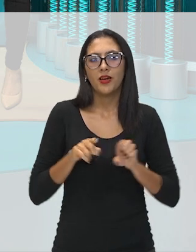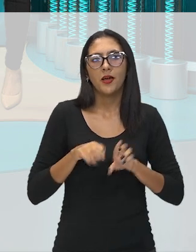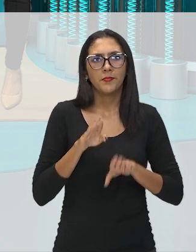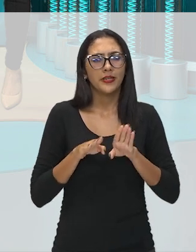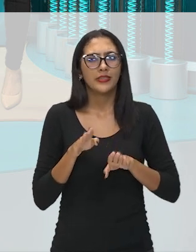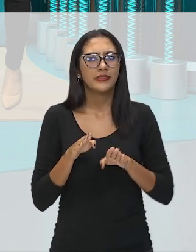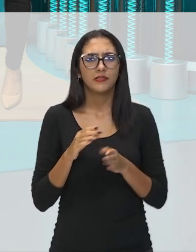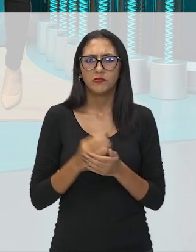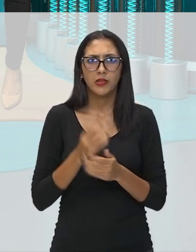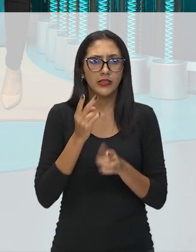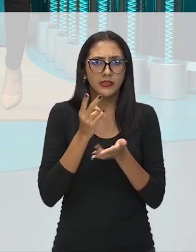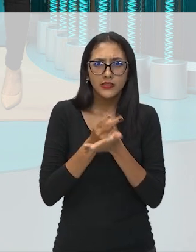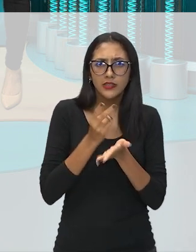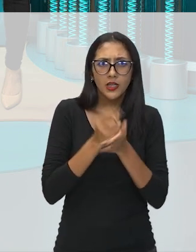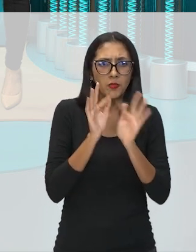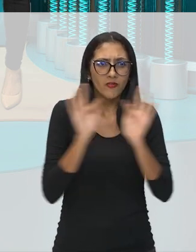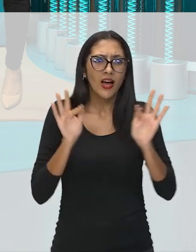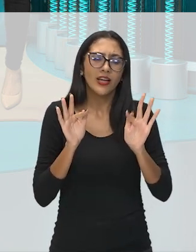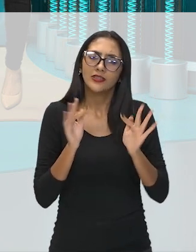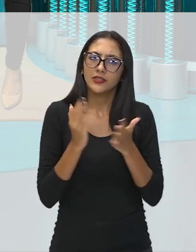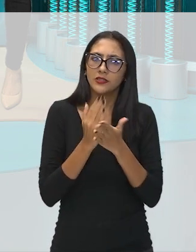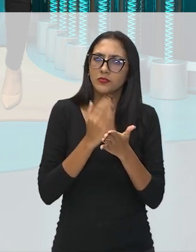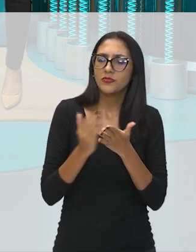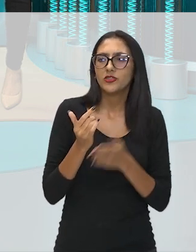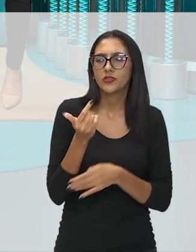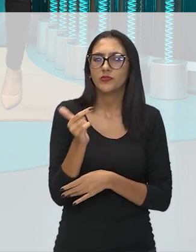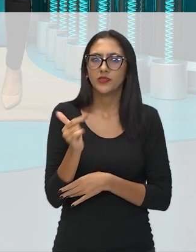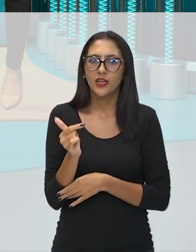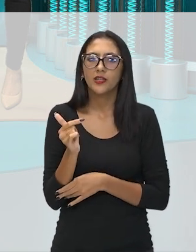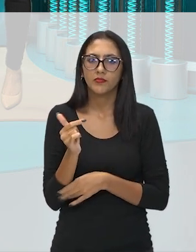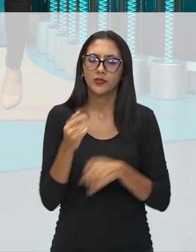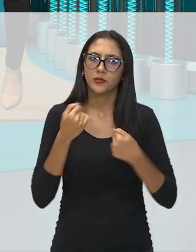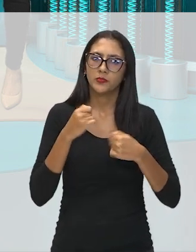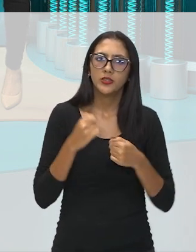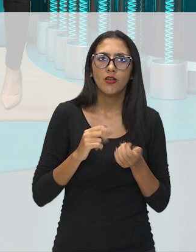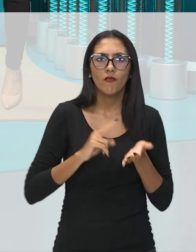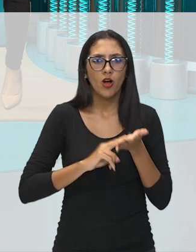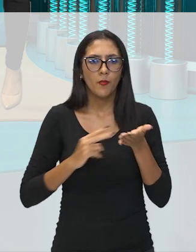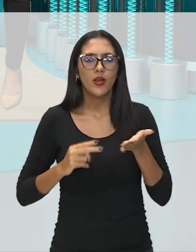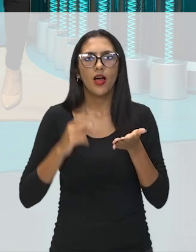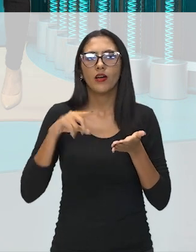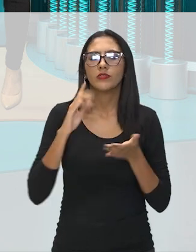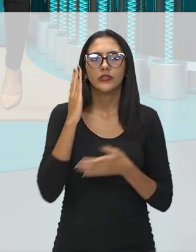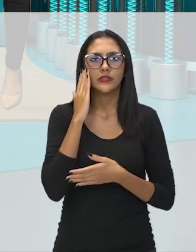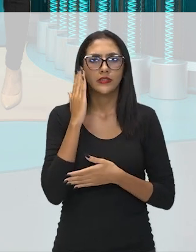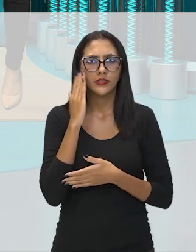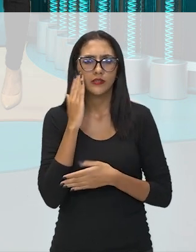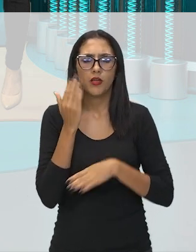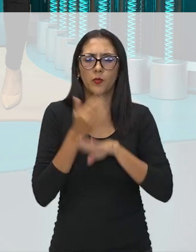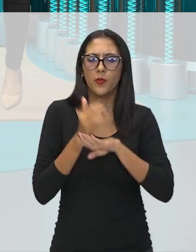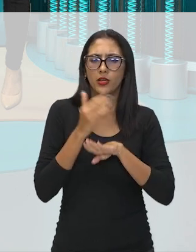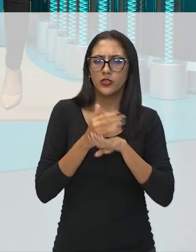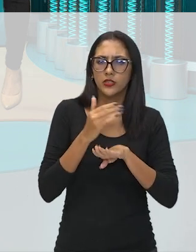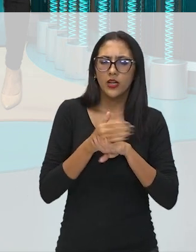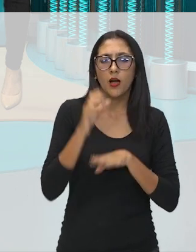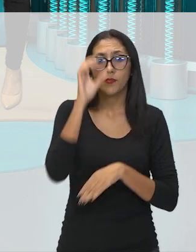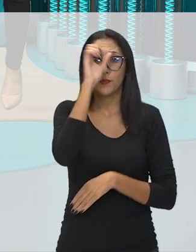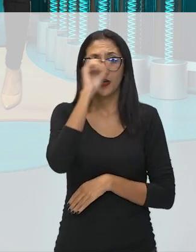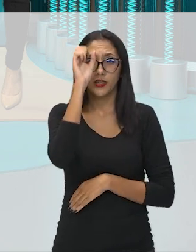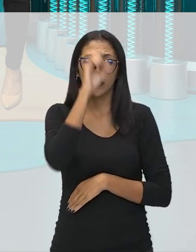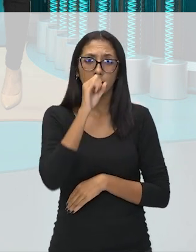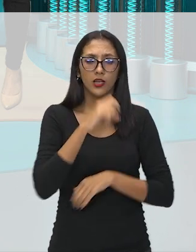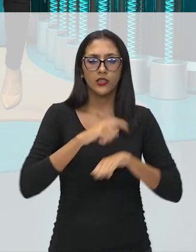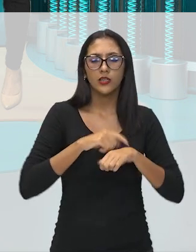de tempo, então é bom estudar, adquirir vocabulário, se preparar aí, aprender os tempos